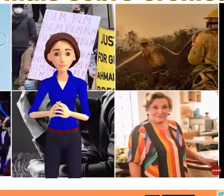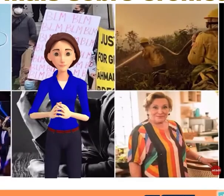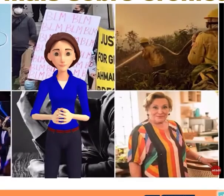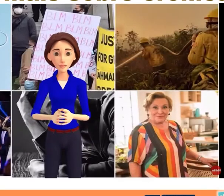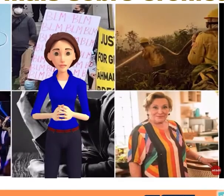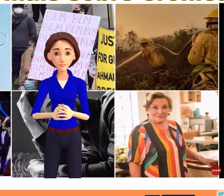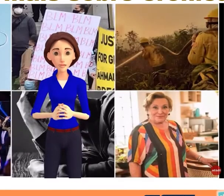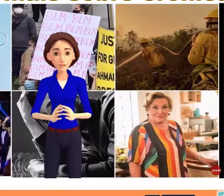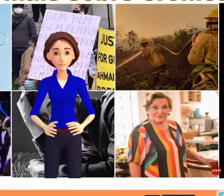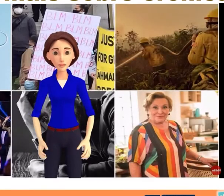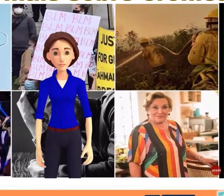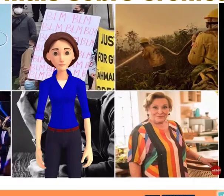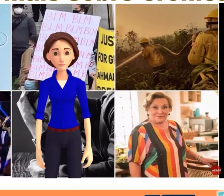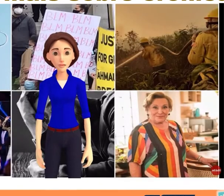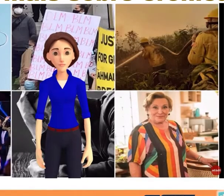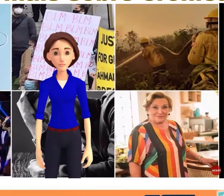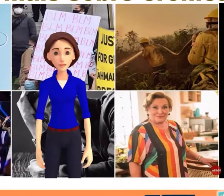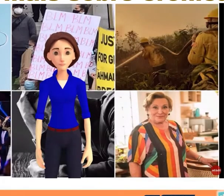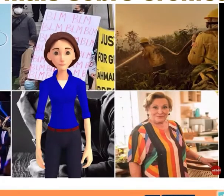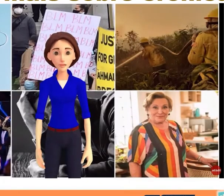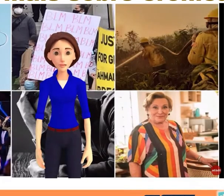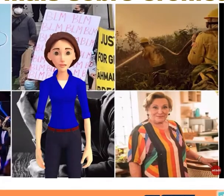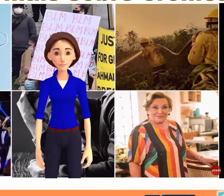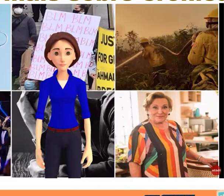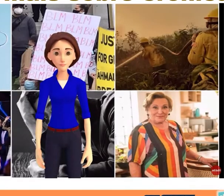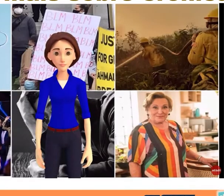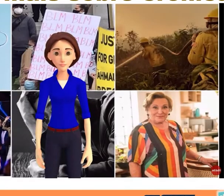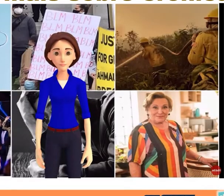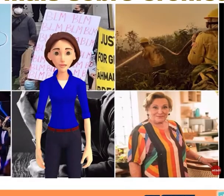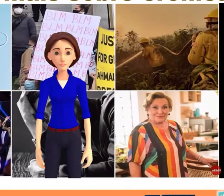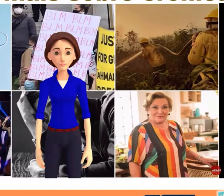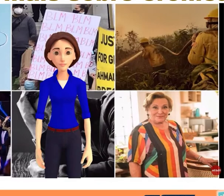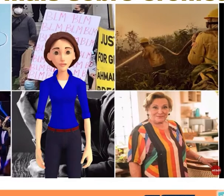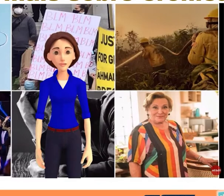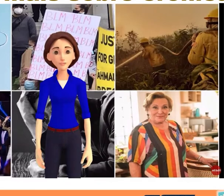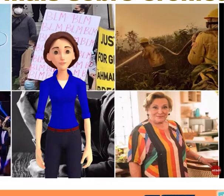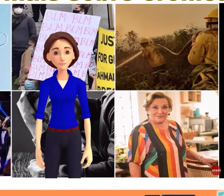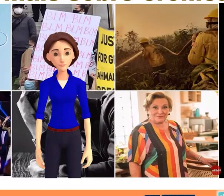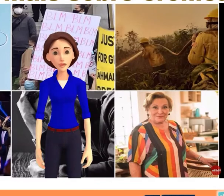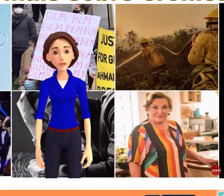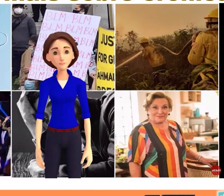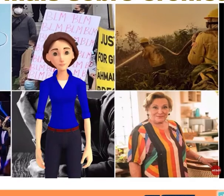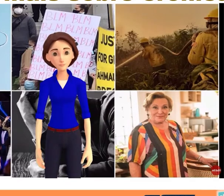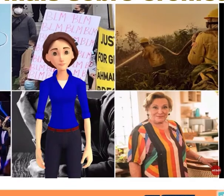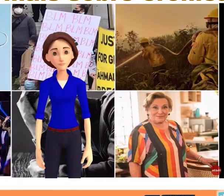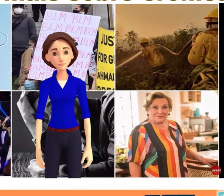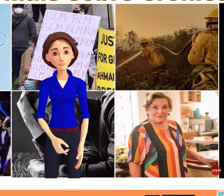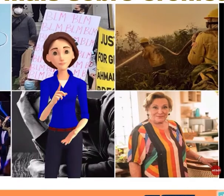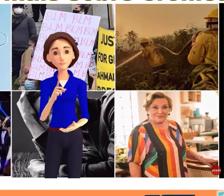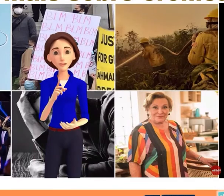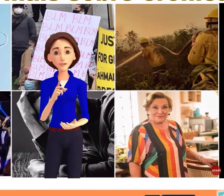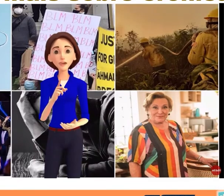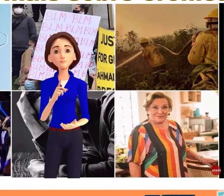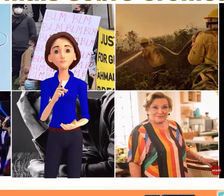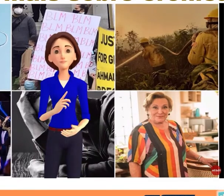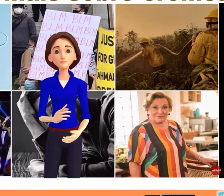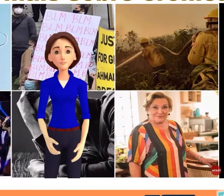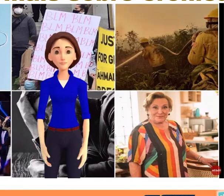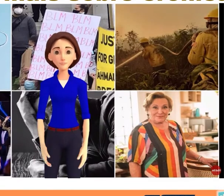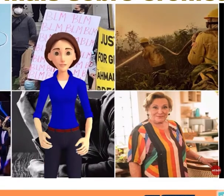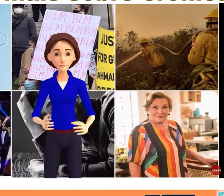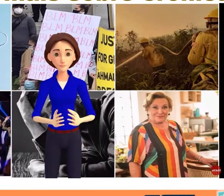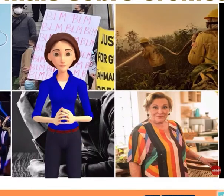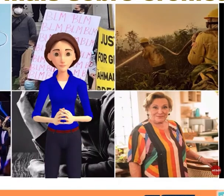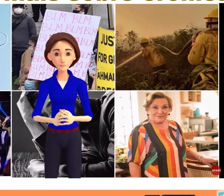Quando o cronista ler ou ver algo interessante na TV, no jornal impresso, ou no seu dia a dia, ele pensa. Isso dá uma